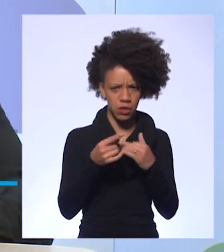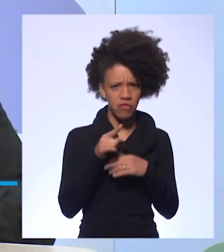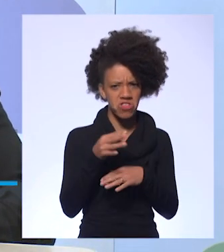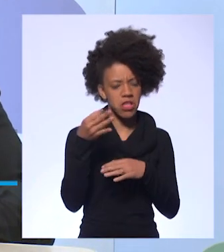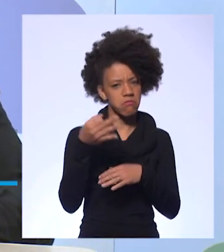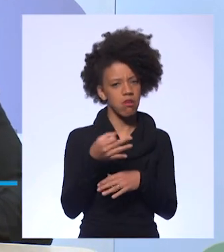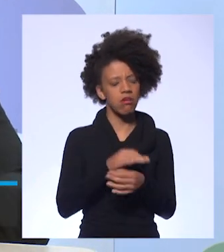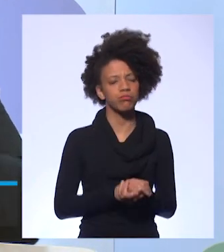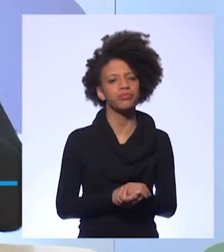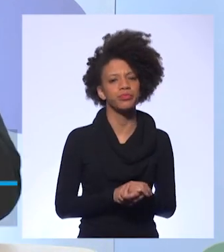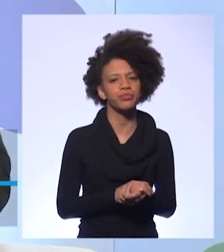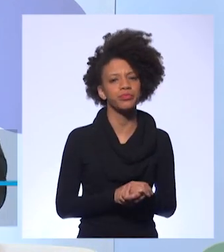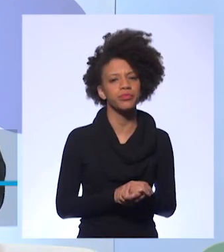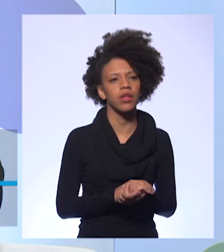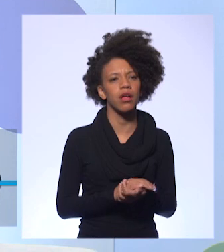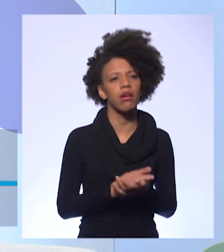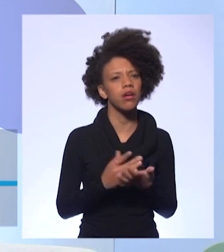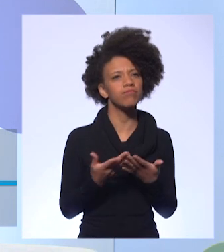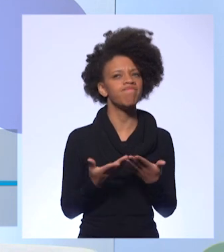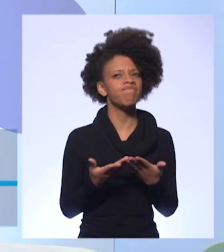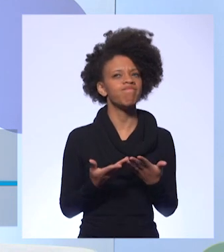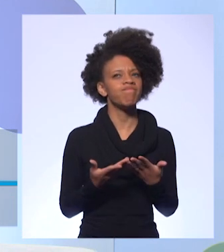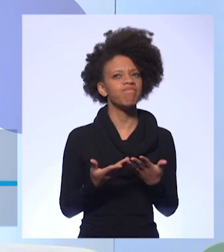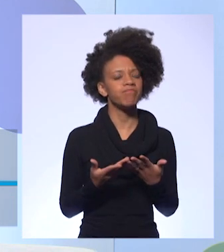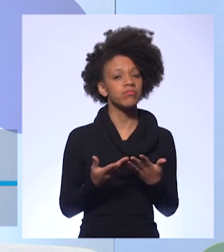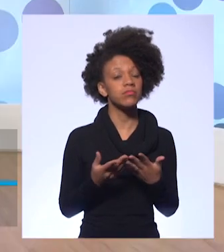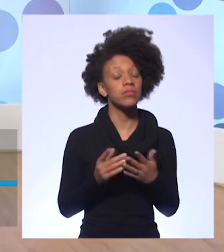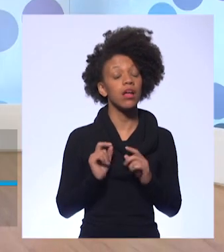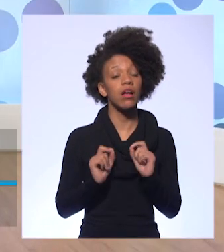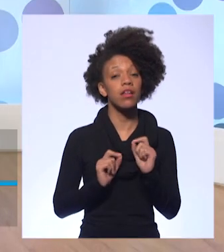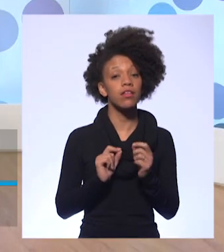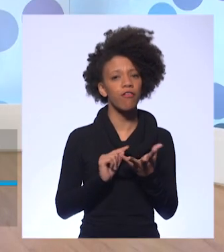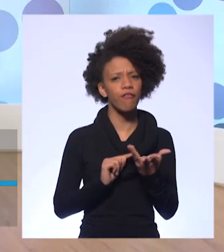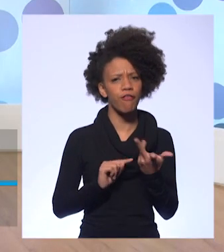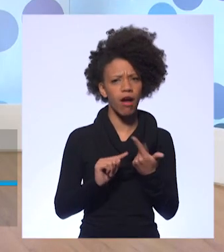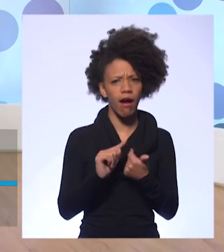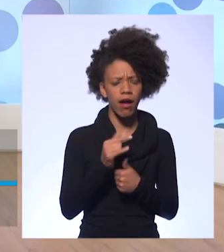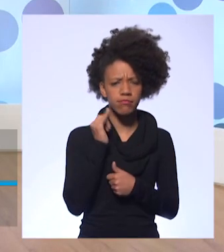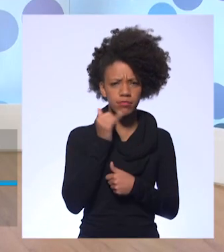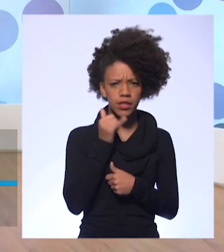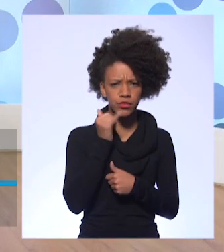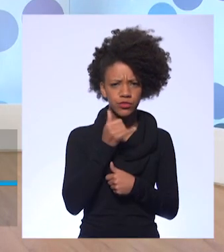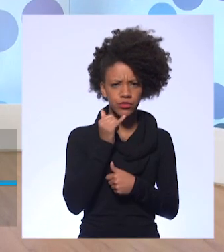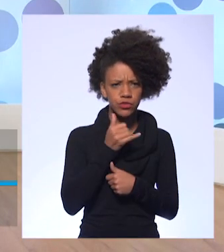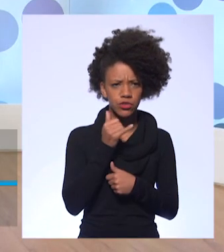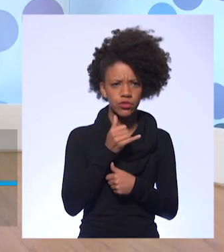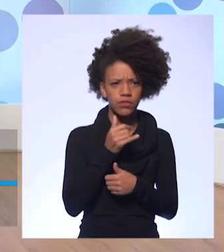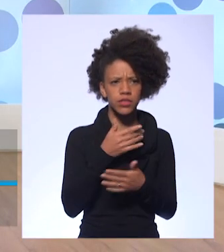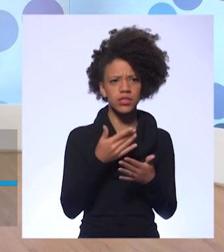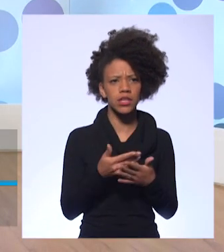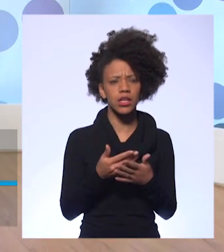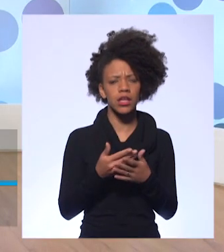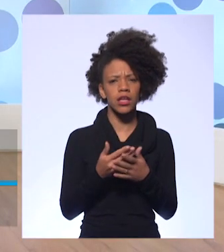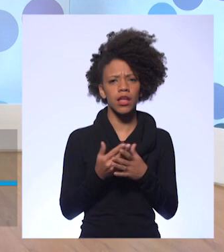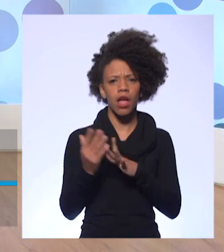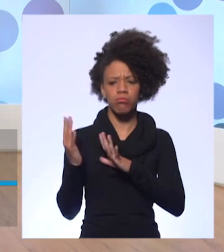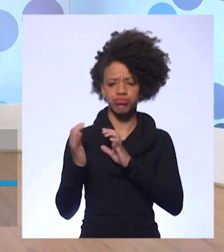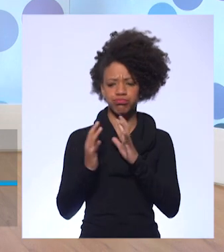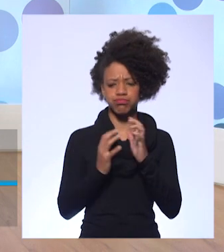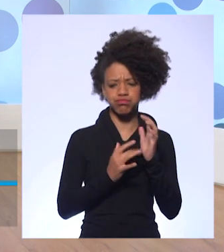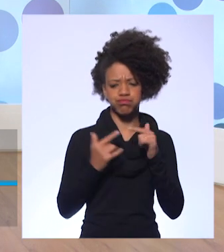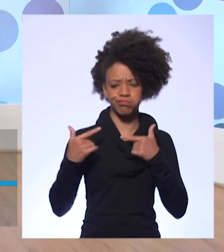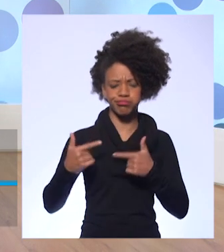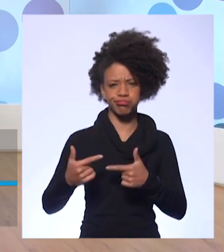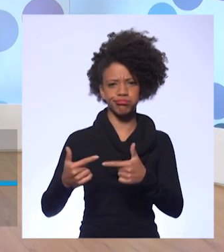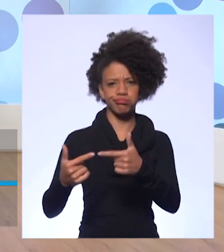vocês estão corretos da das diversas narrativas que está em torno da guerra do Paraguai e